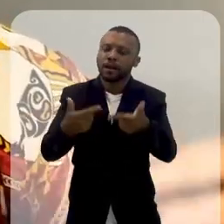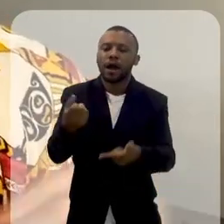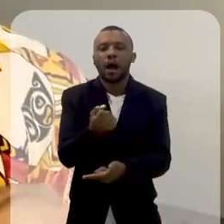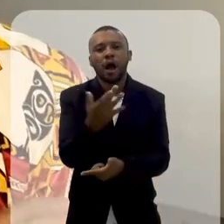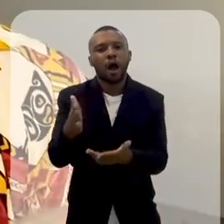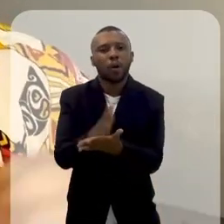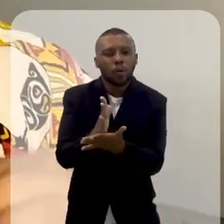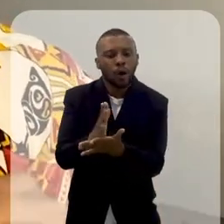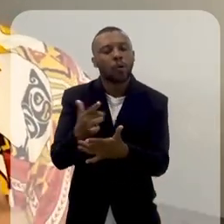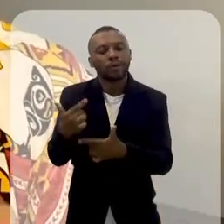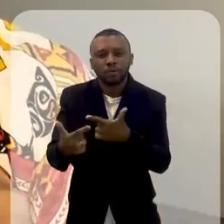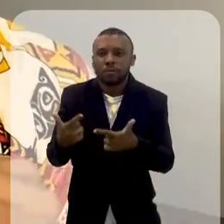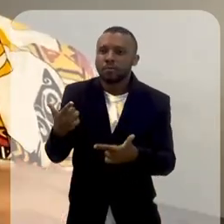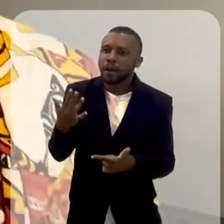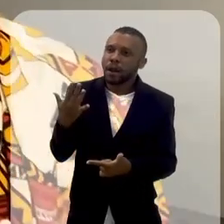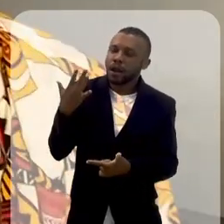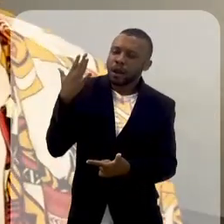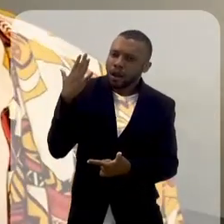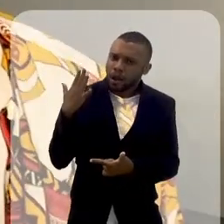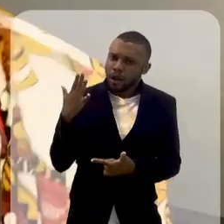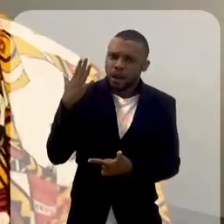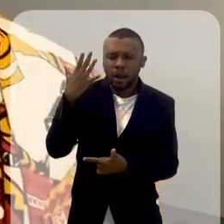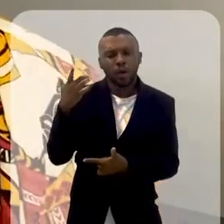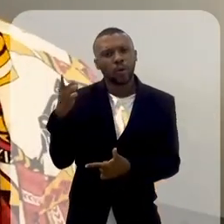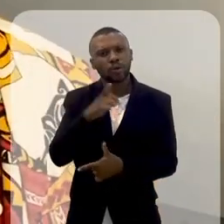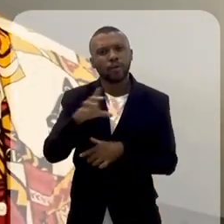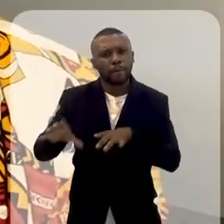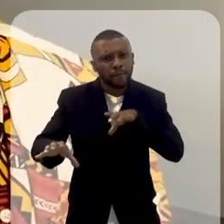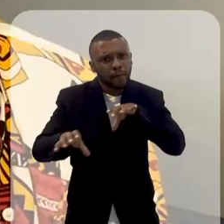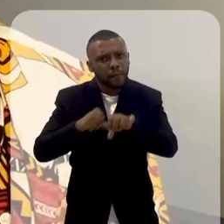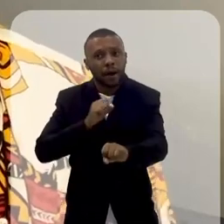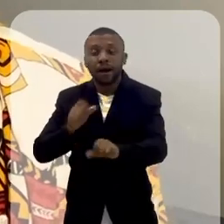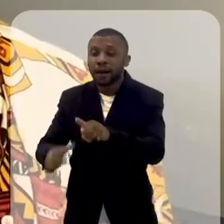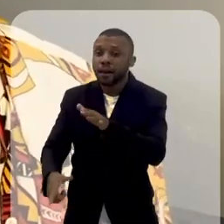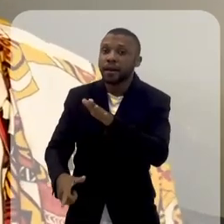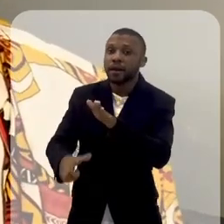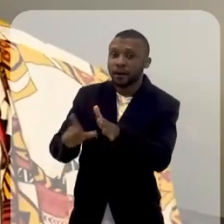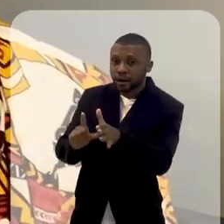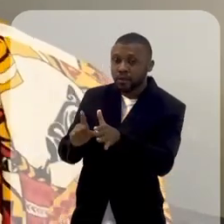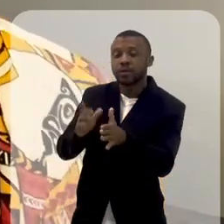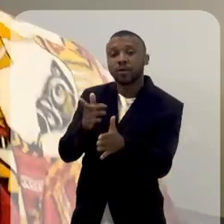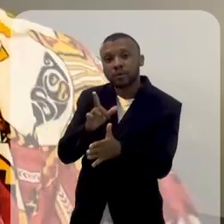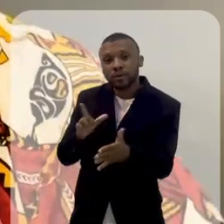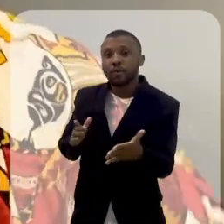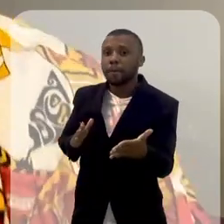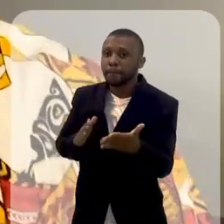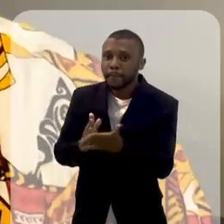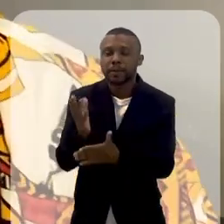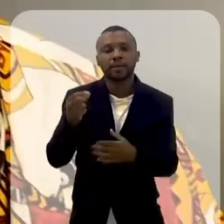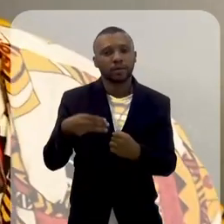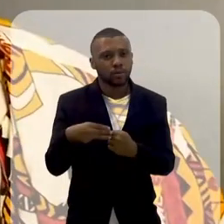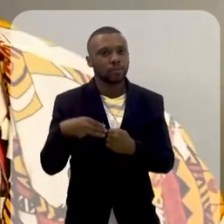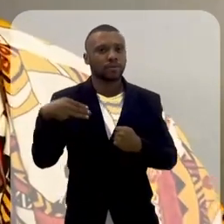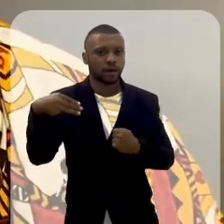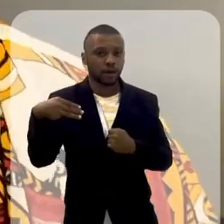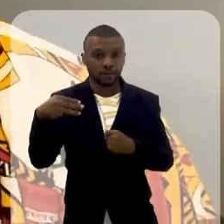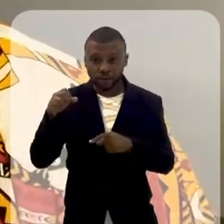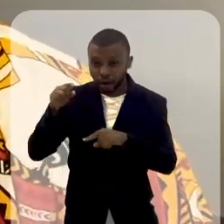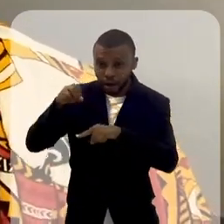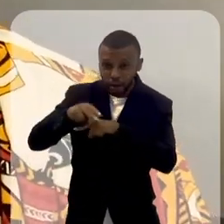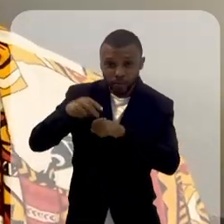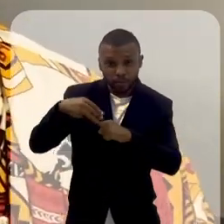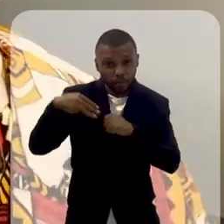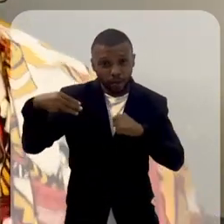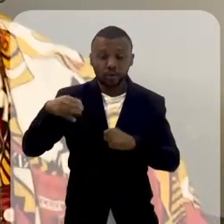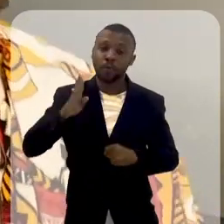pegando alguns trabalhos e aí, aos trancos e barrancos, consigo me formar. Me formo bem. Antes de me formar, já passo no mestrado.